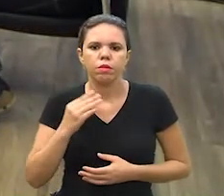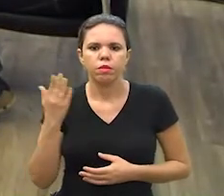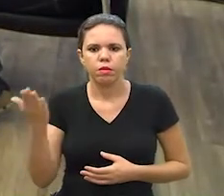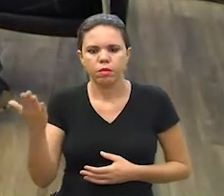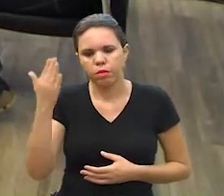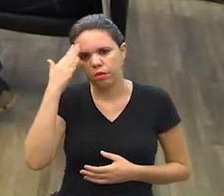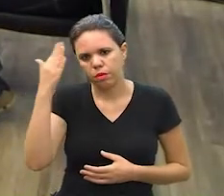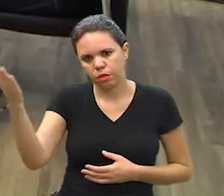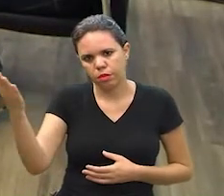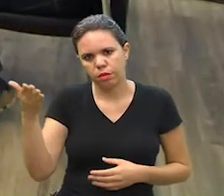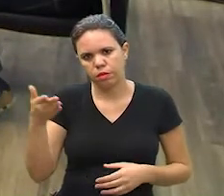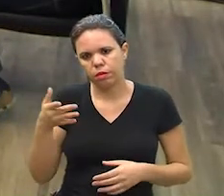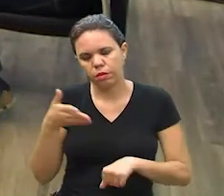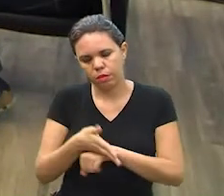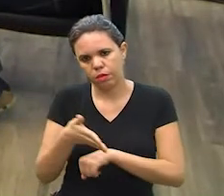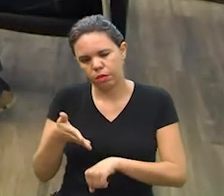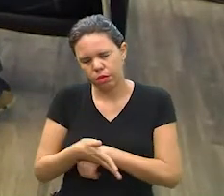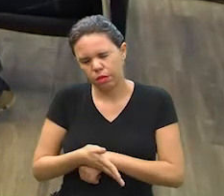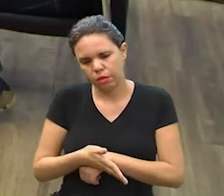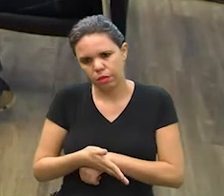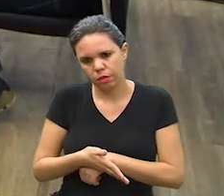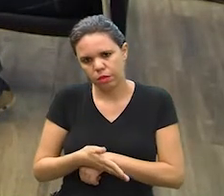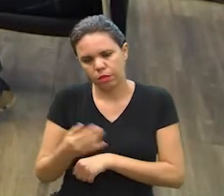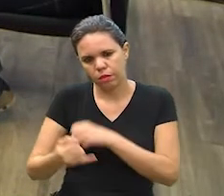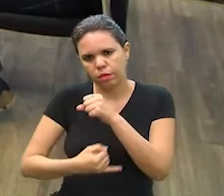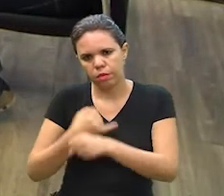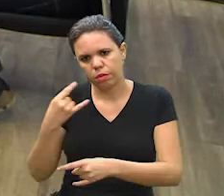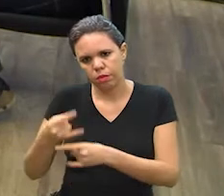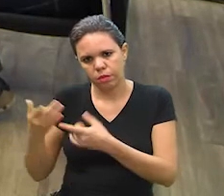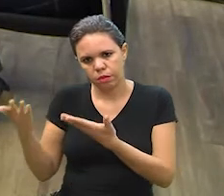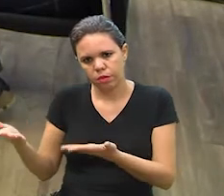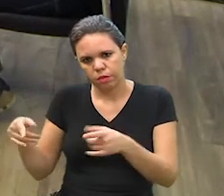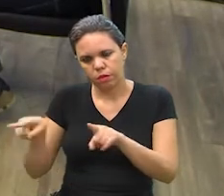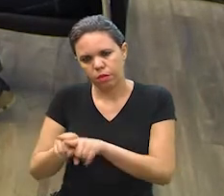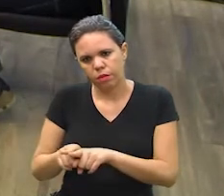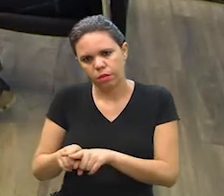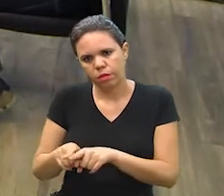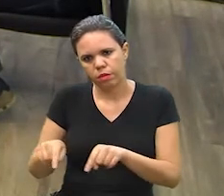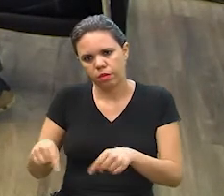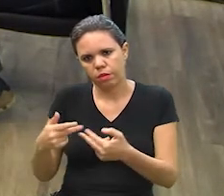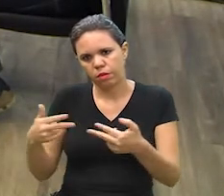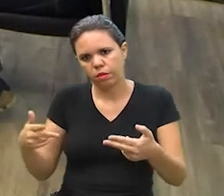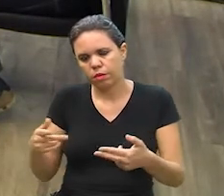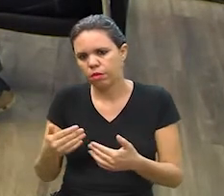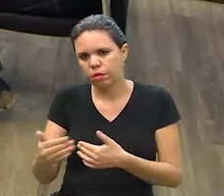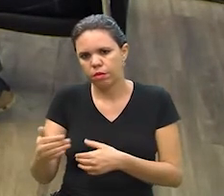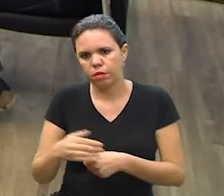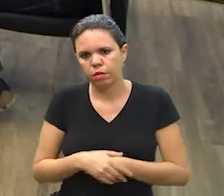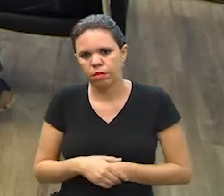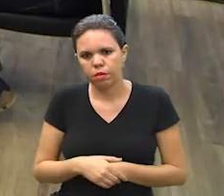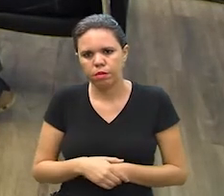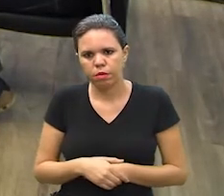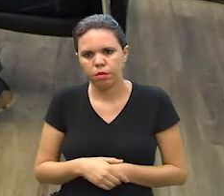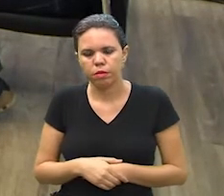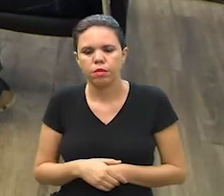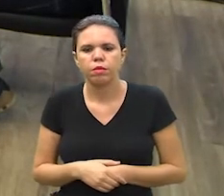Santos, muito obrigado pela sua participação de forma virtual, também um grande desafio ainda pela frente, né?